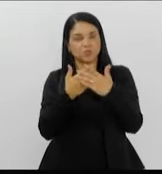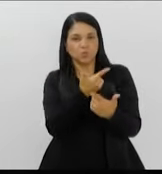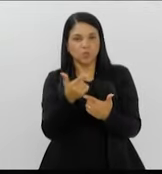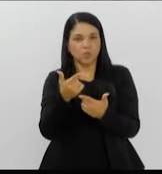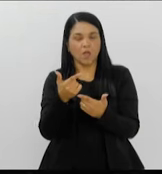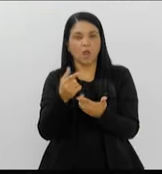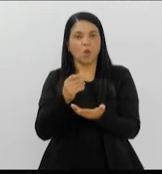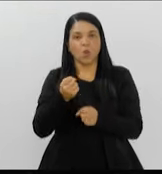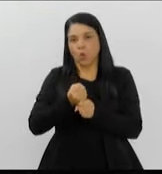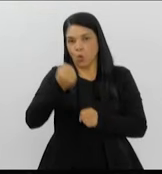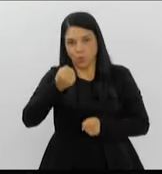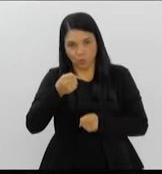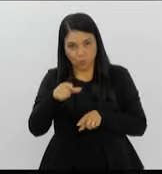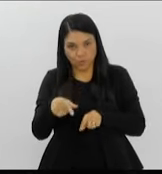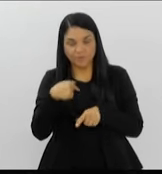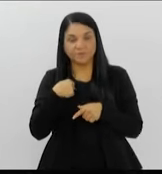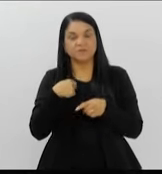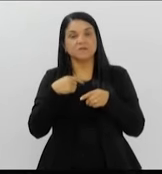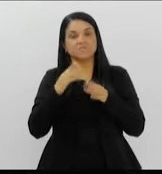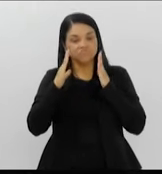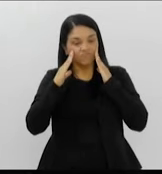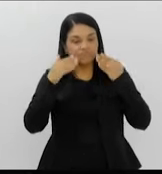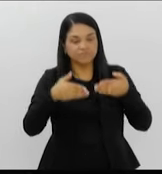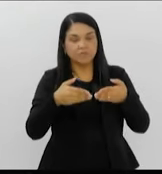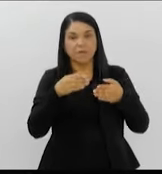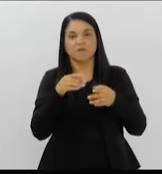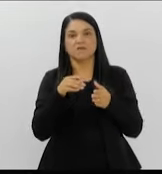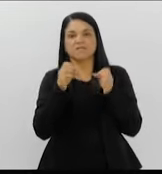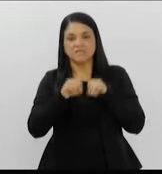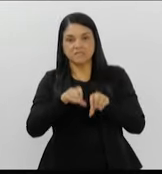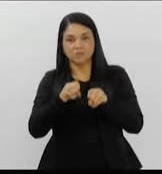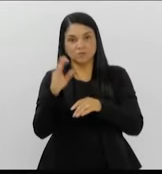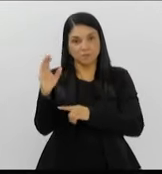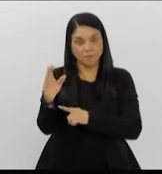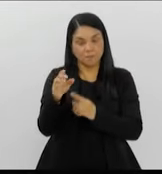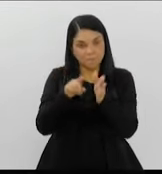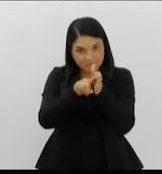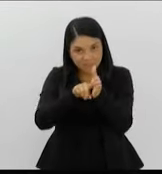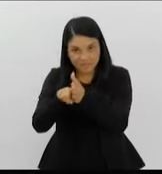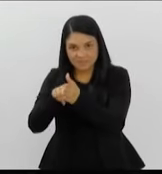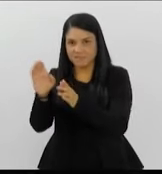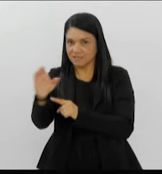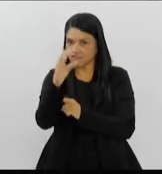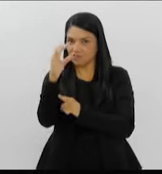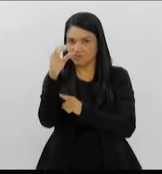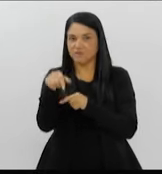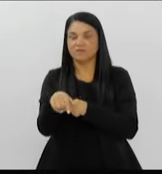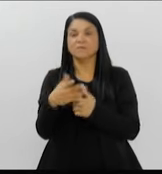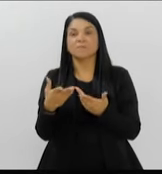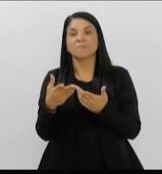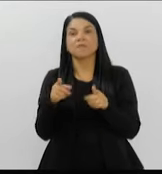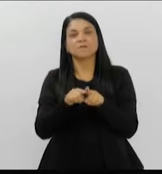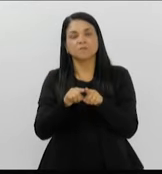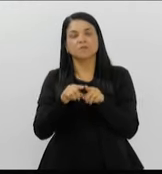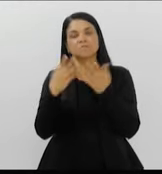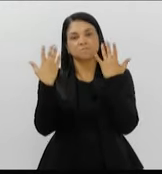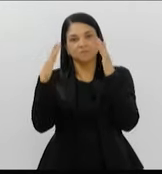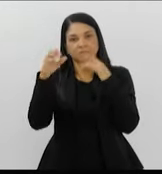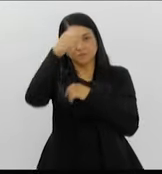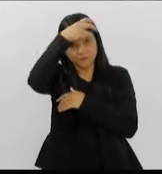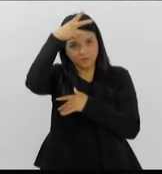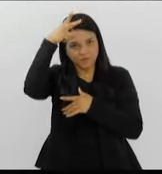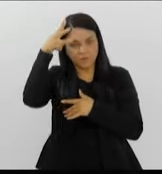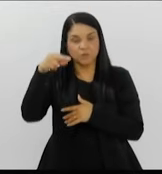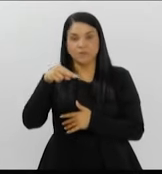Lucrativos dedicado ao ensino e à pesquisa. Eu queria aqui parabenizar o prefeito Neto